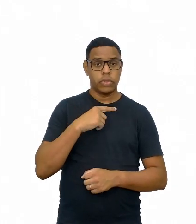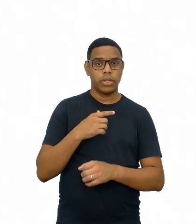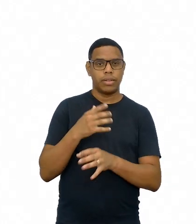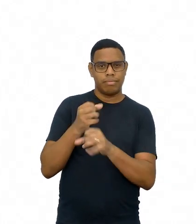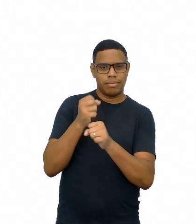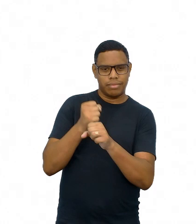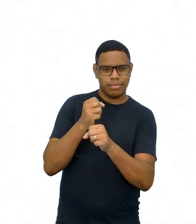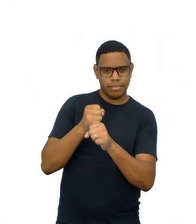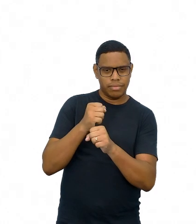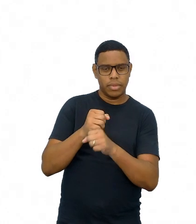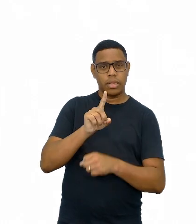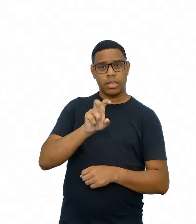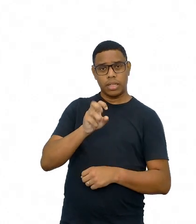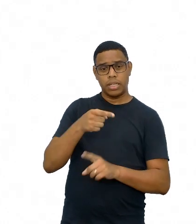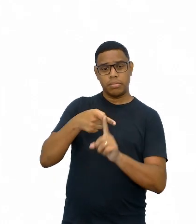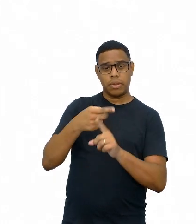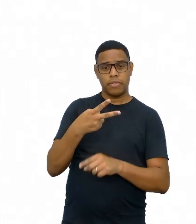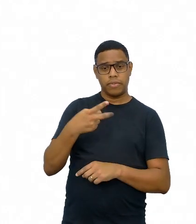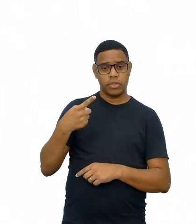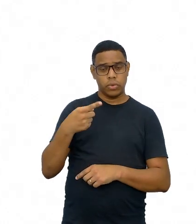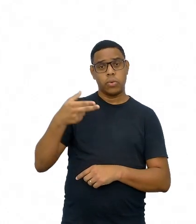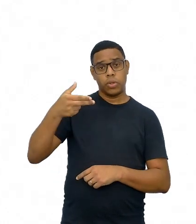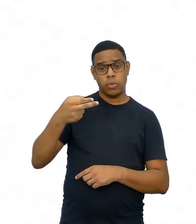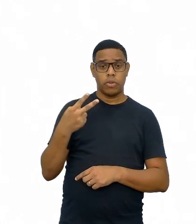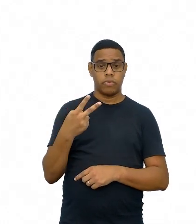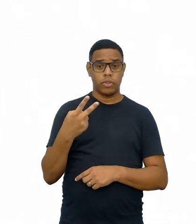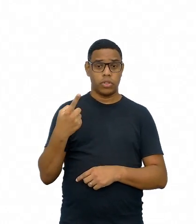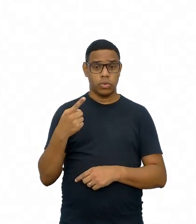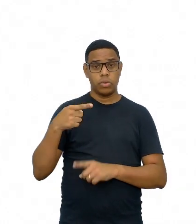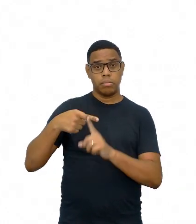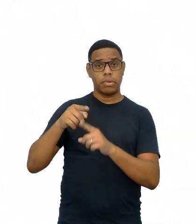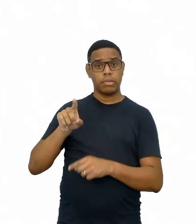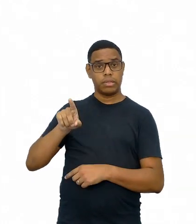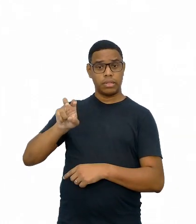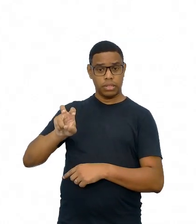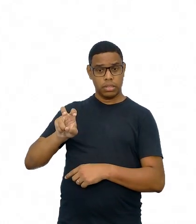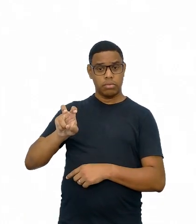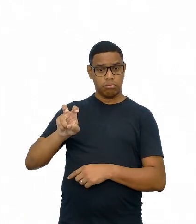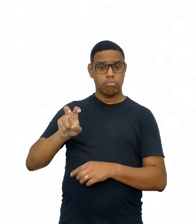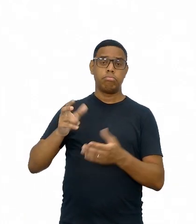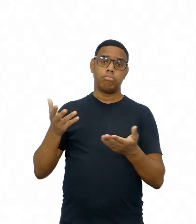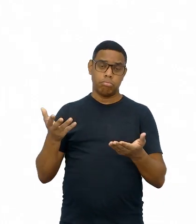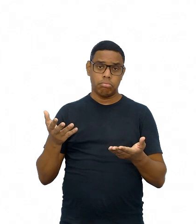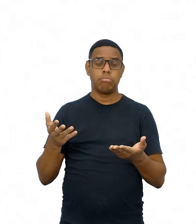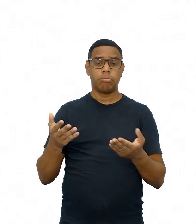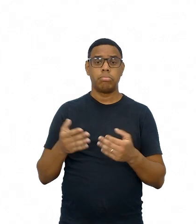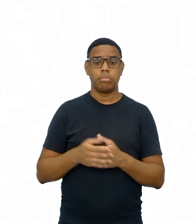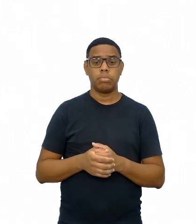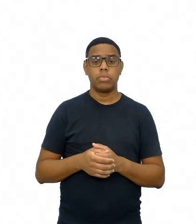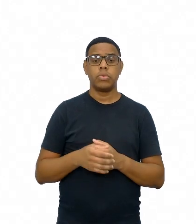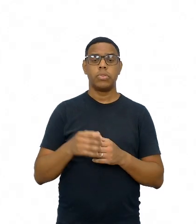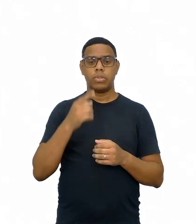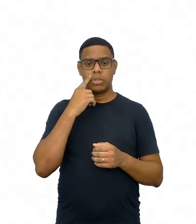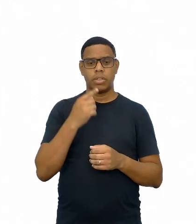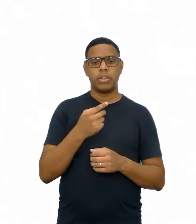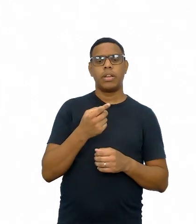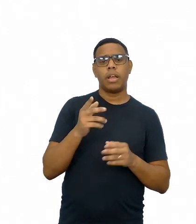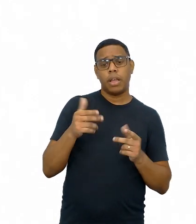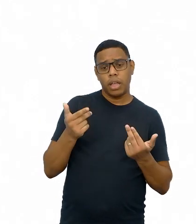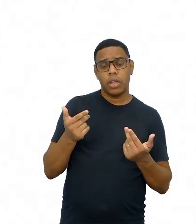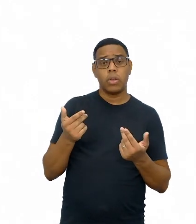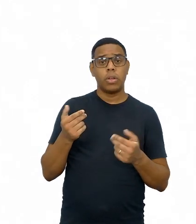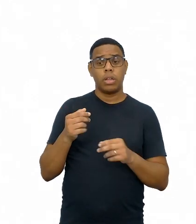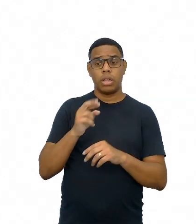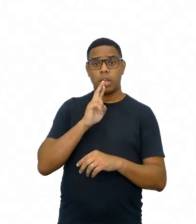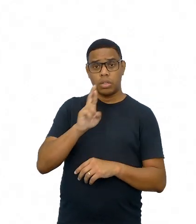né, 15 mais 21, que é igual a 21 mais 15, que isso, né, que ambas permite dizer que